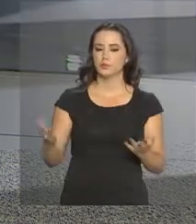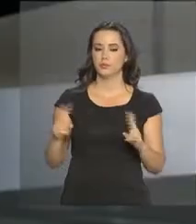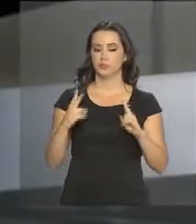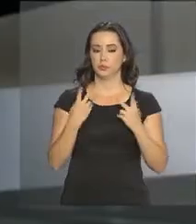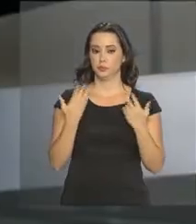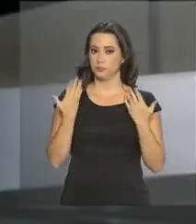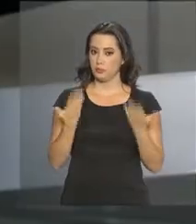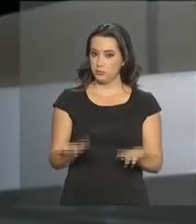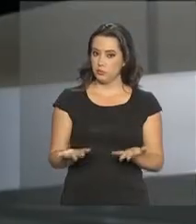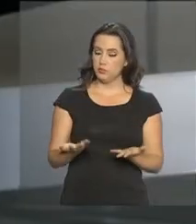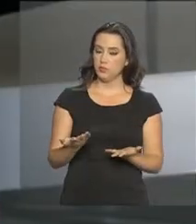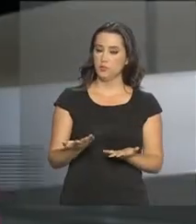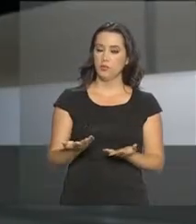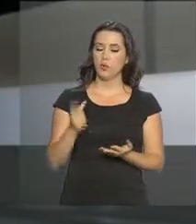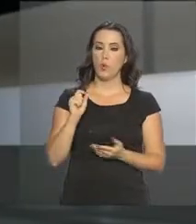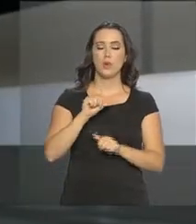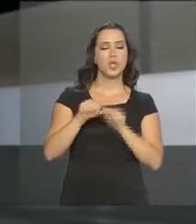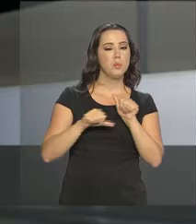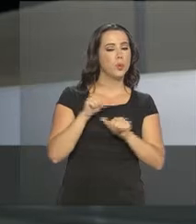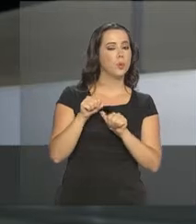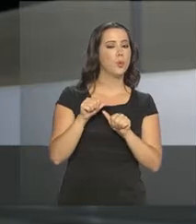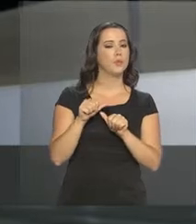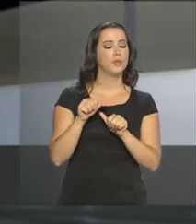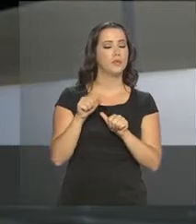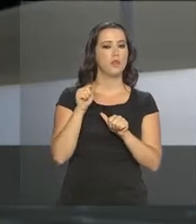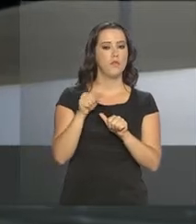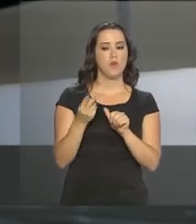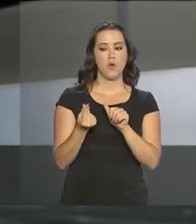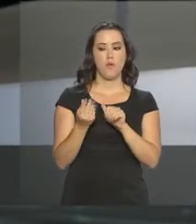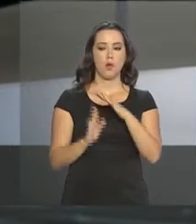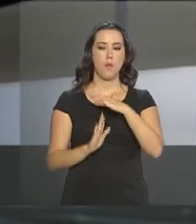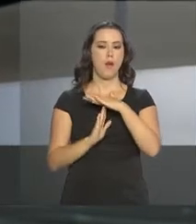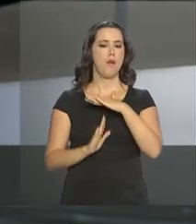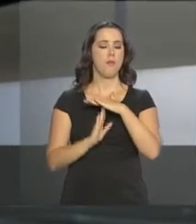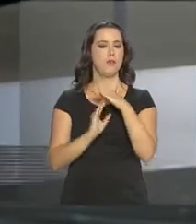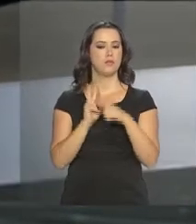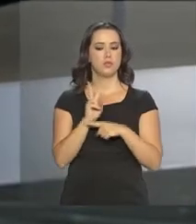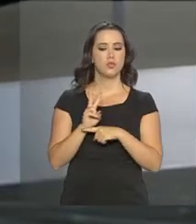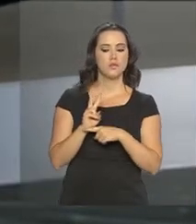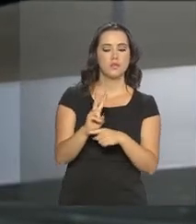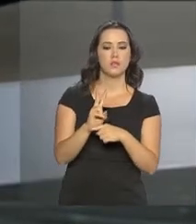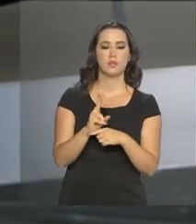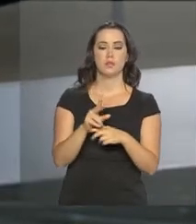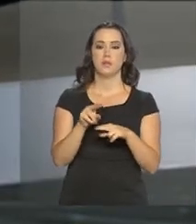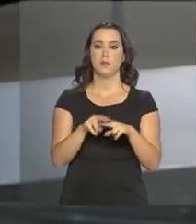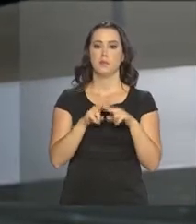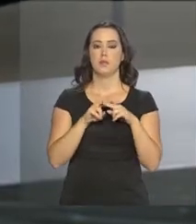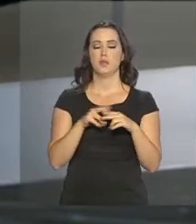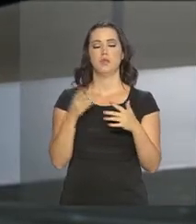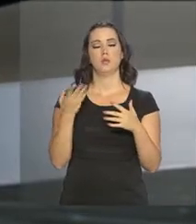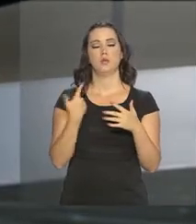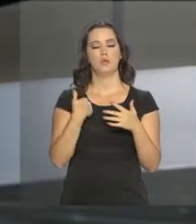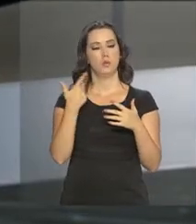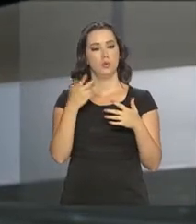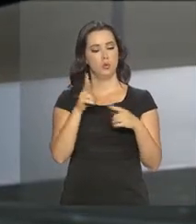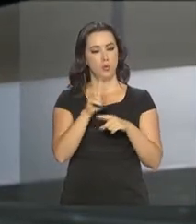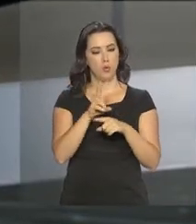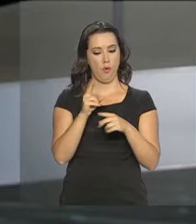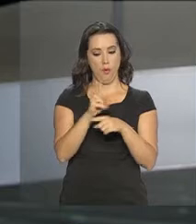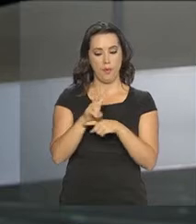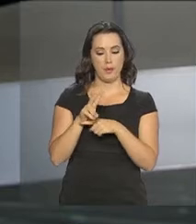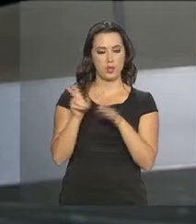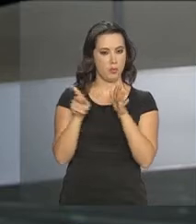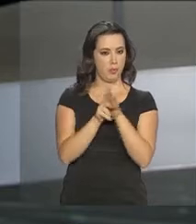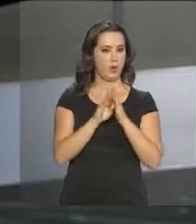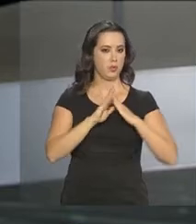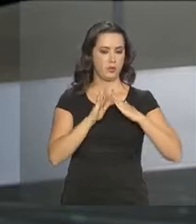todos olha alessandro o que mudou foi que o valor máximo de financiamentos pelo sistema financeiro de habitação passa